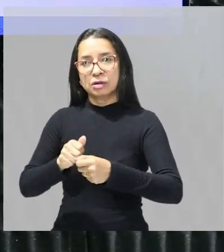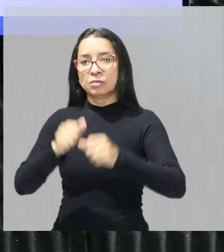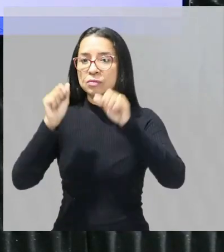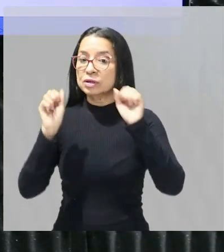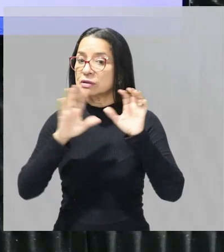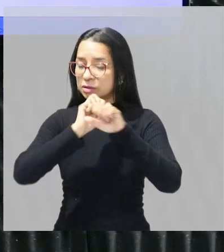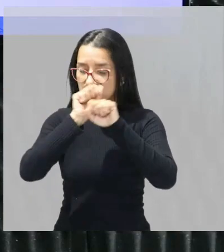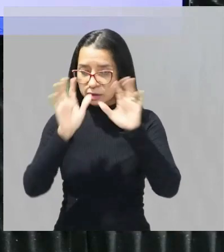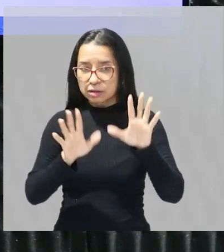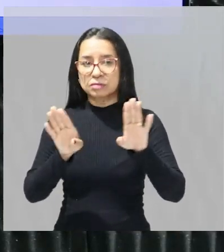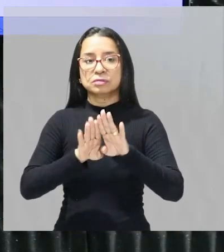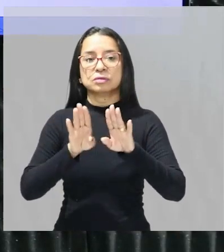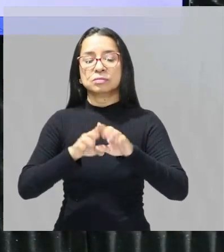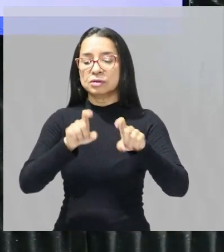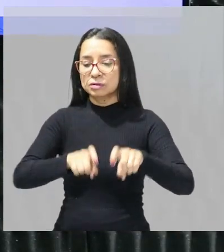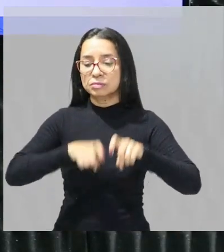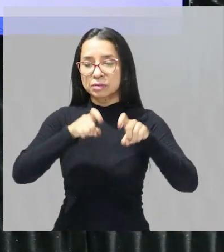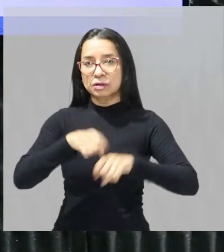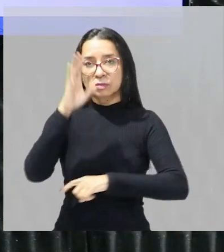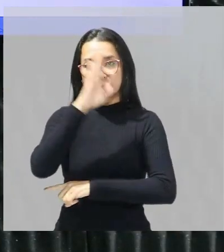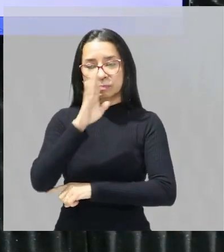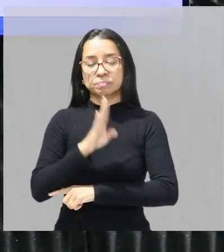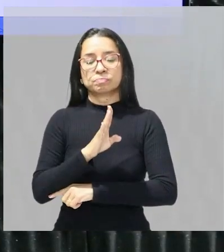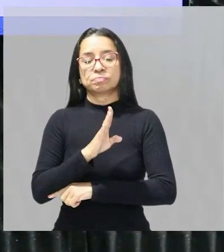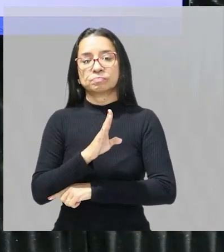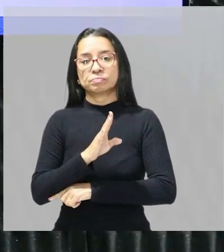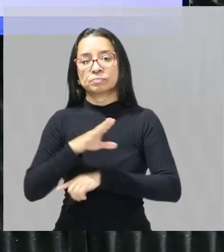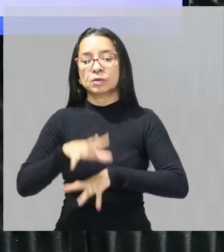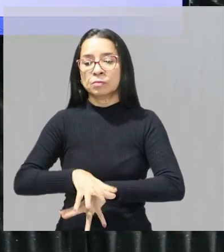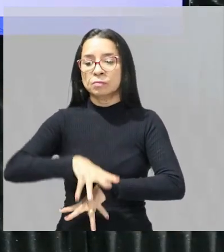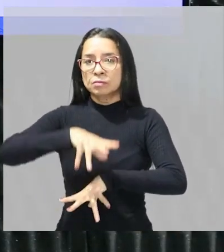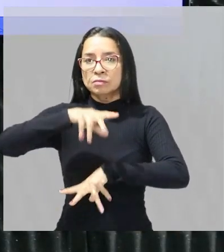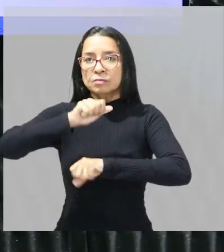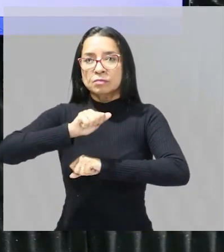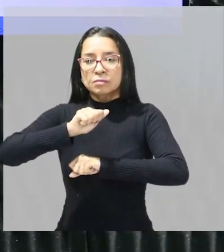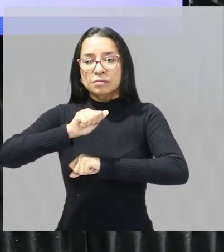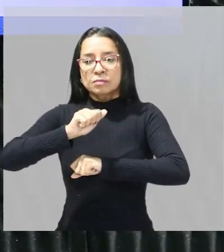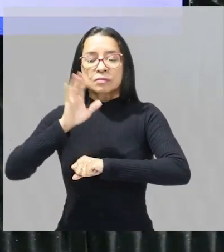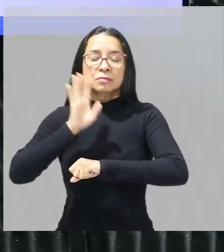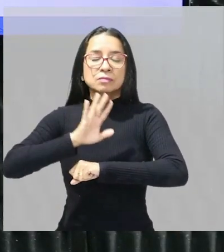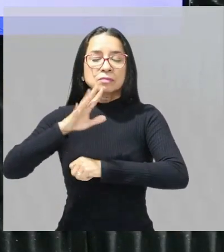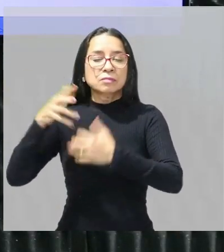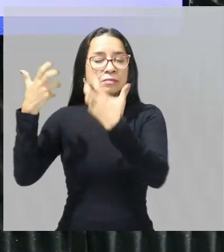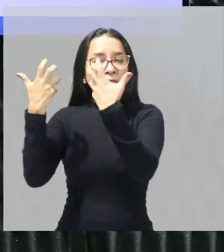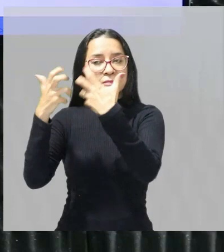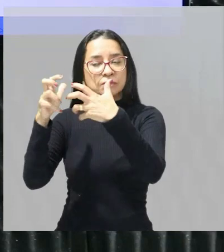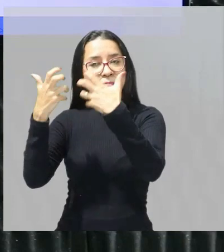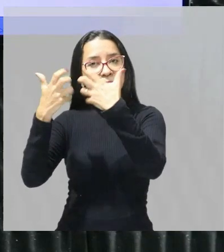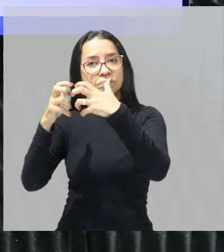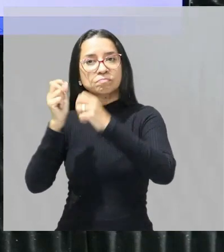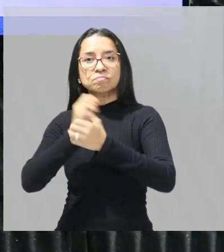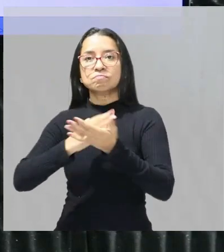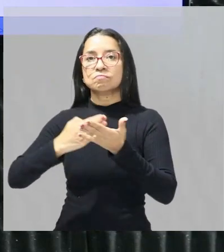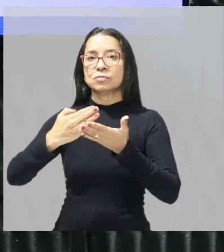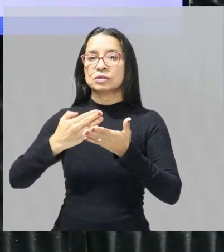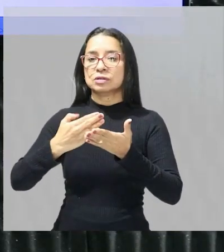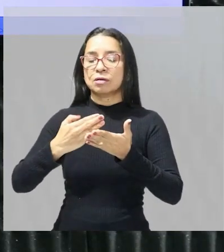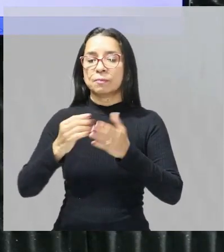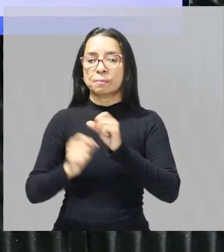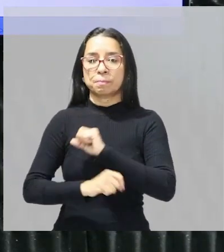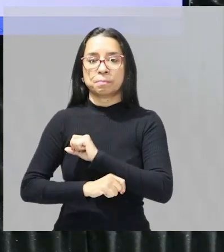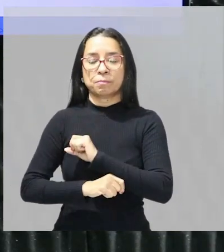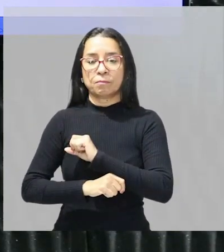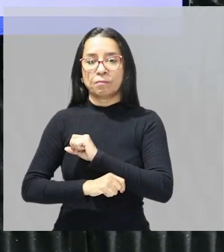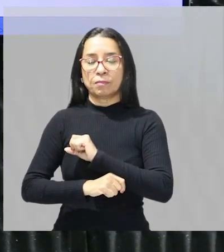da agropecuária brasileira. Belezinha? Então vamos lá, vamos dar aquela respirada legal, ó, para a gente poder começar. Oxigênio no